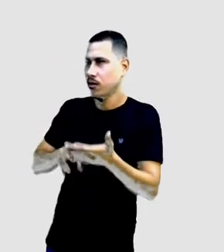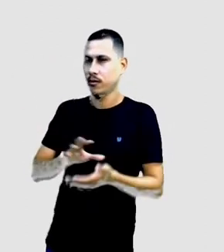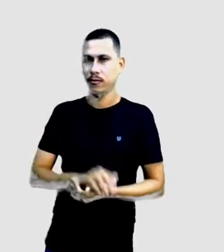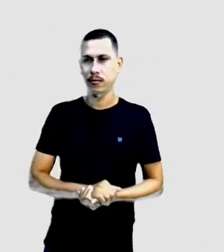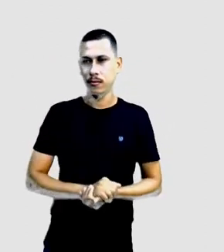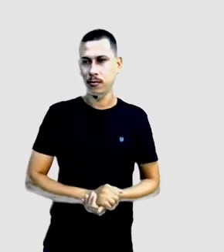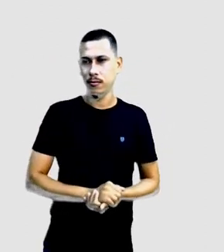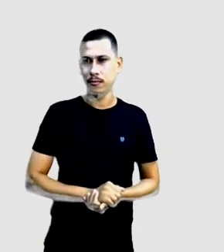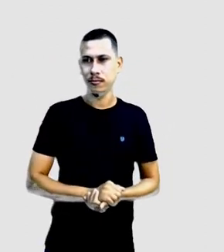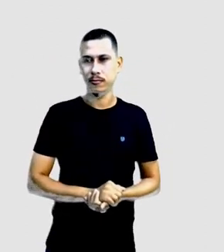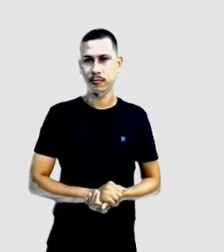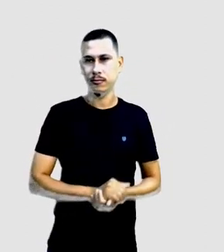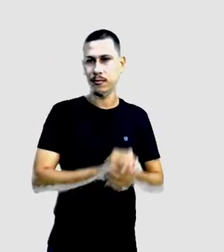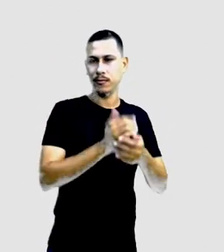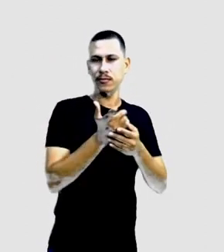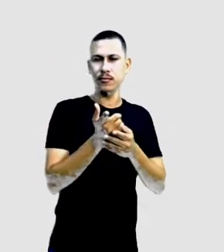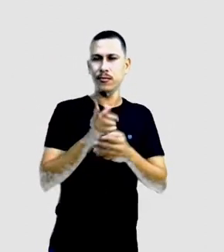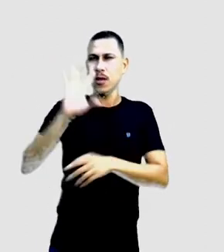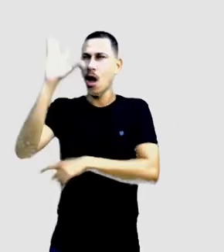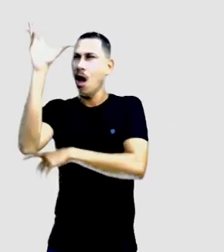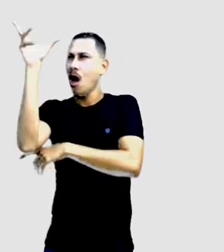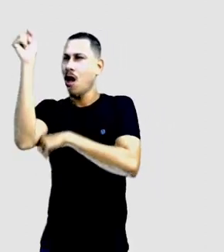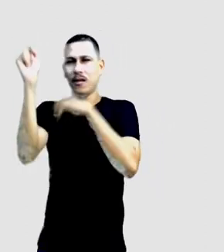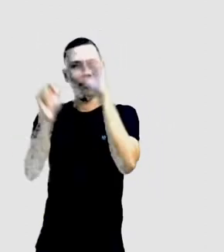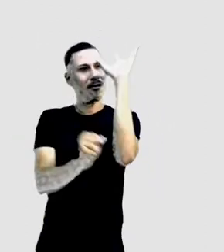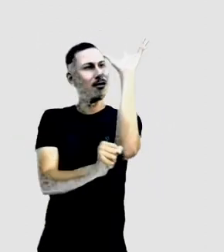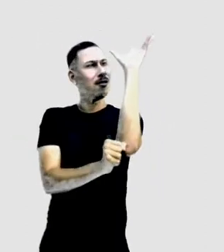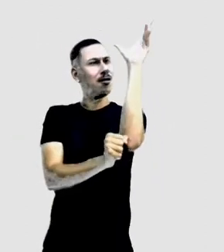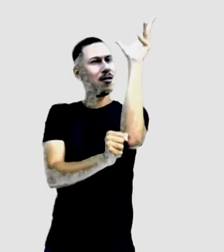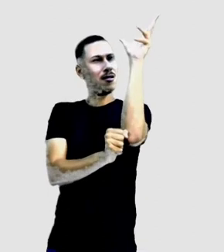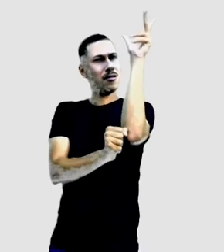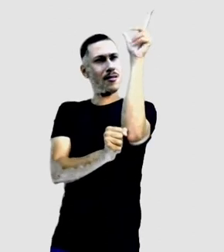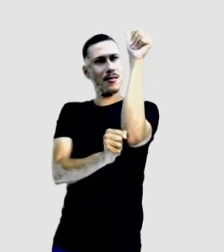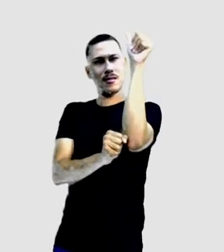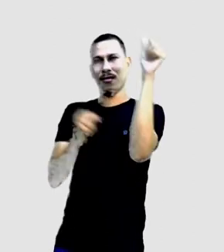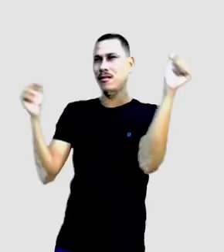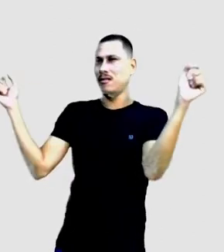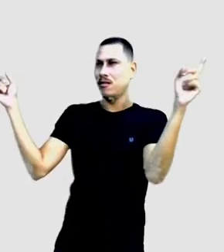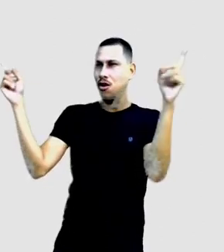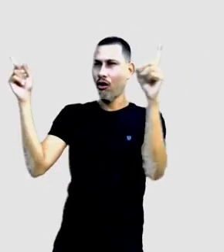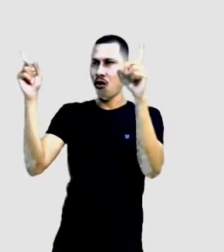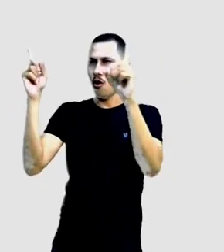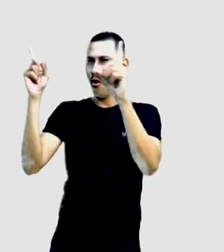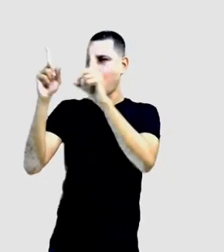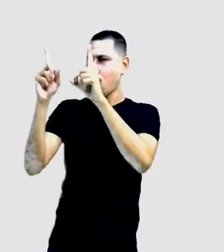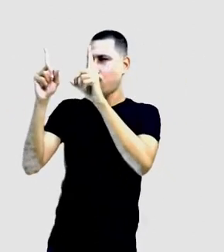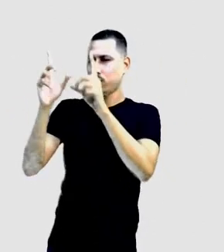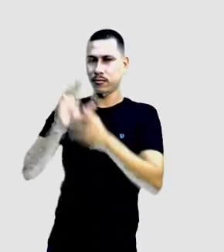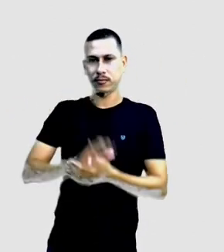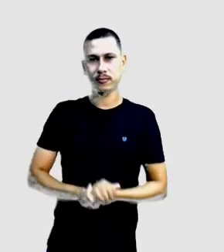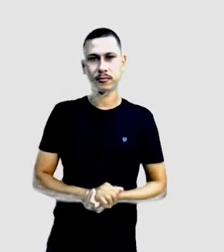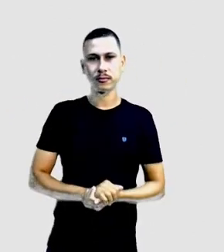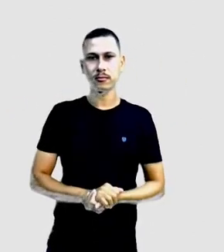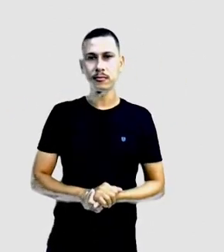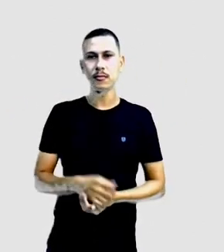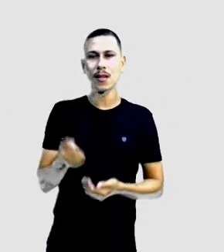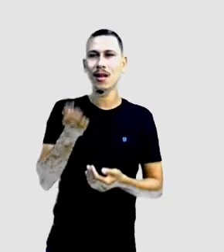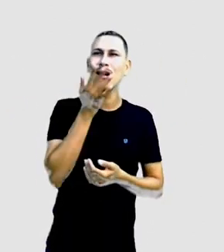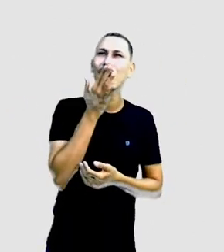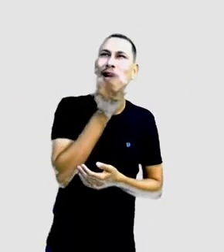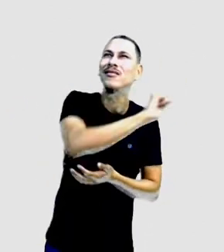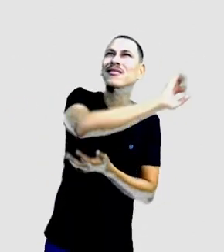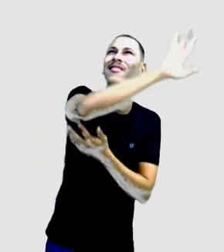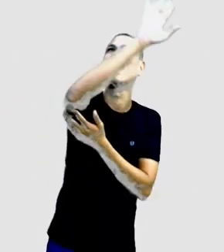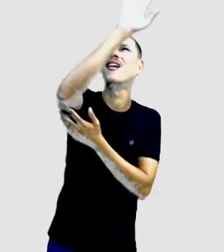a lado, as árvores se olham e se desfolham, certo? O outro é: arco-íris no